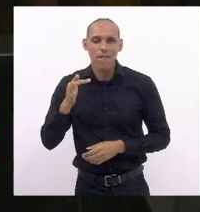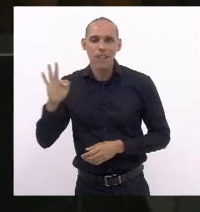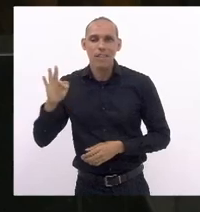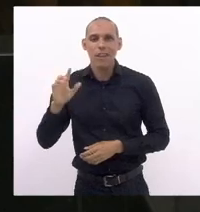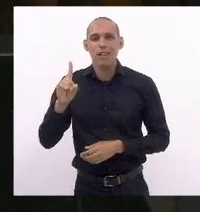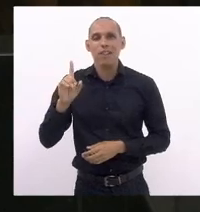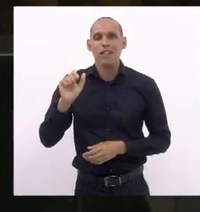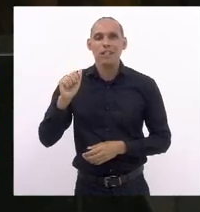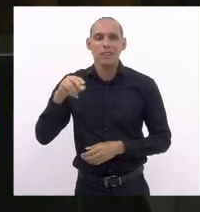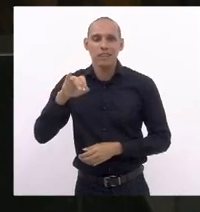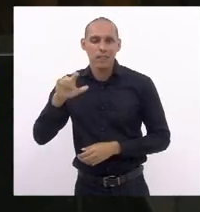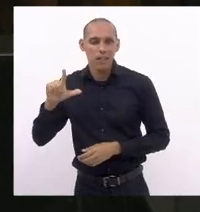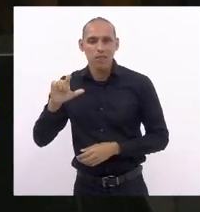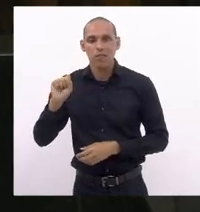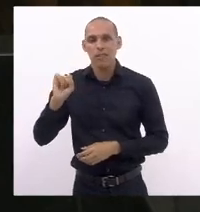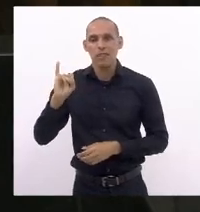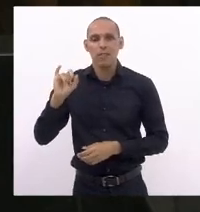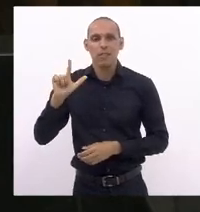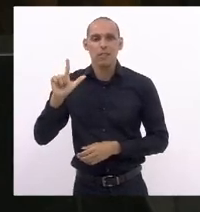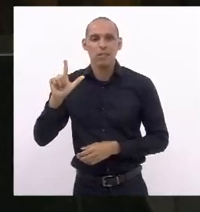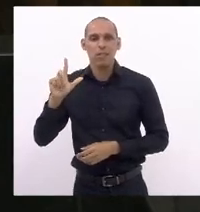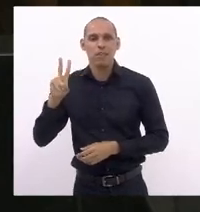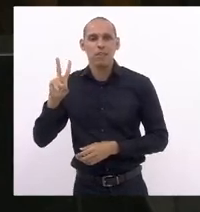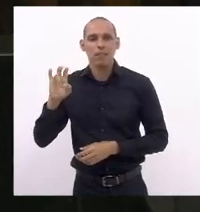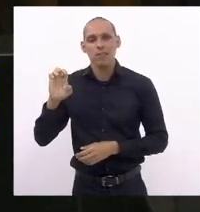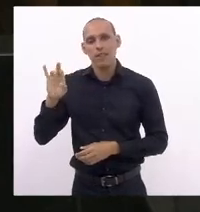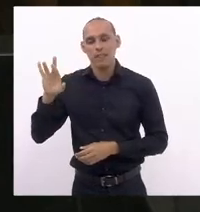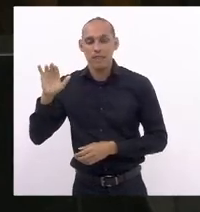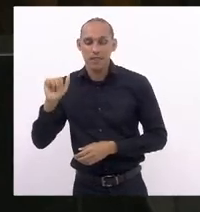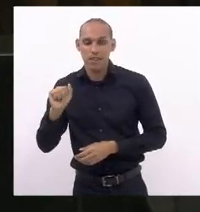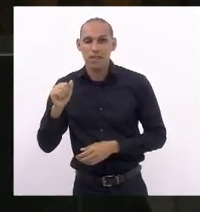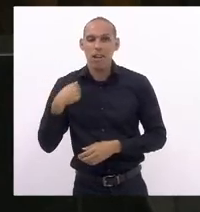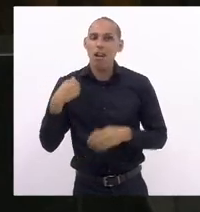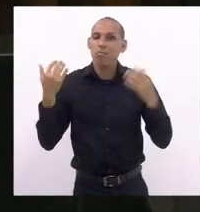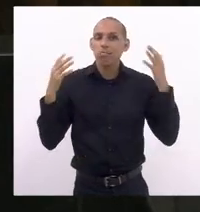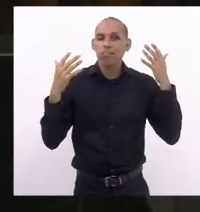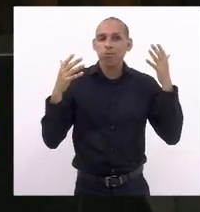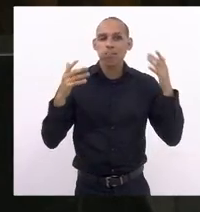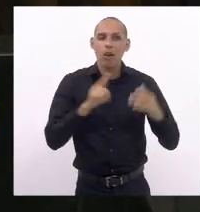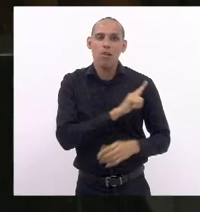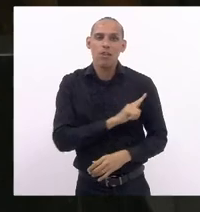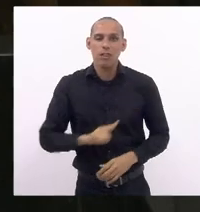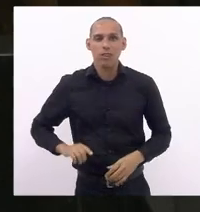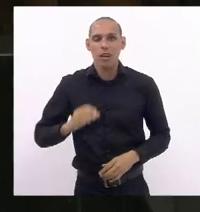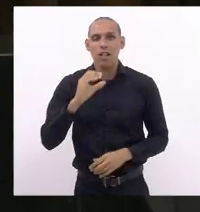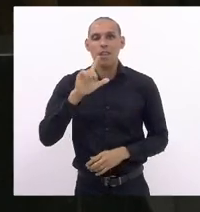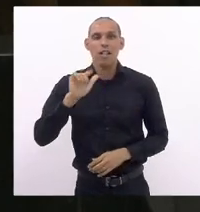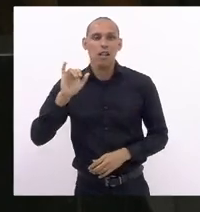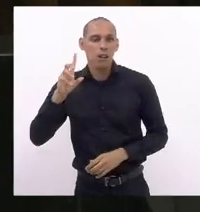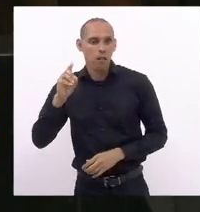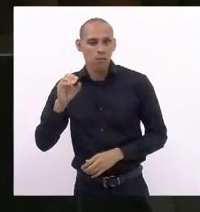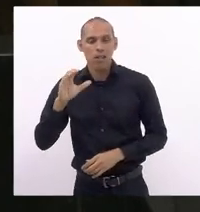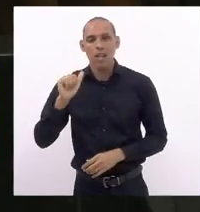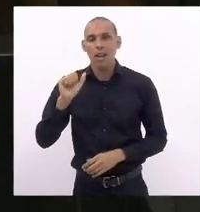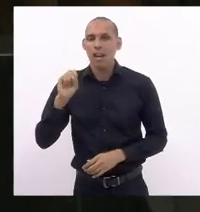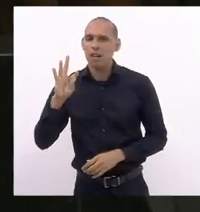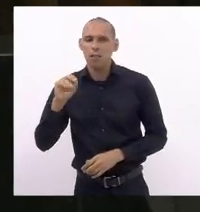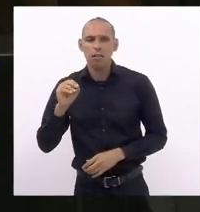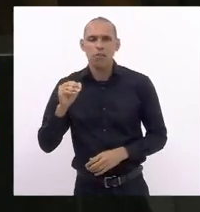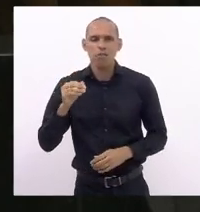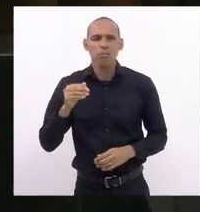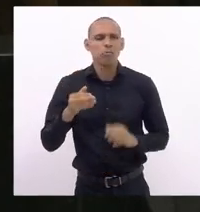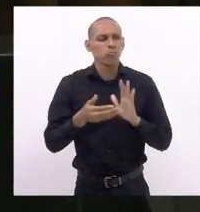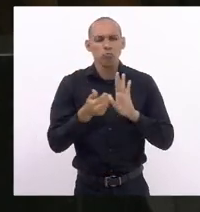estava comigo lá. Eu aproveito a oportunidade para parabenizar o governador Cláudio Castro, que foi a primeira autoridade, desmarcou todas as